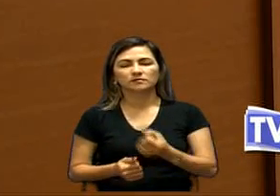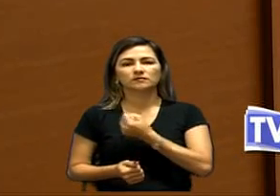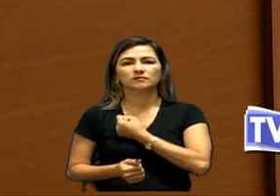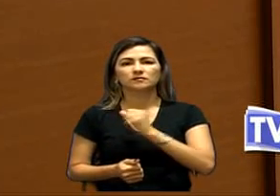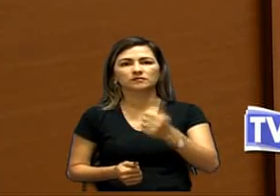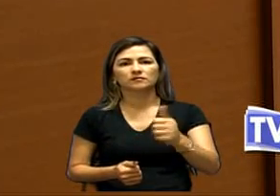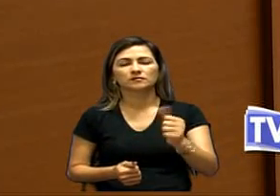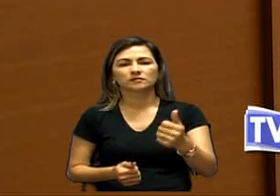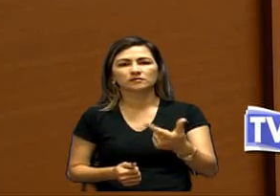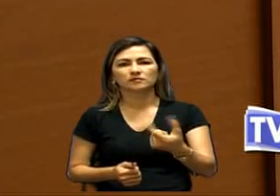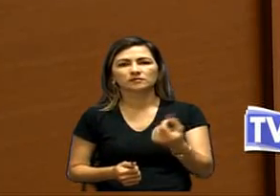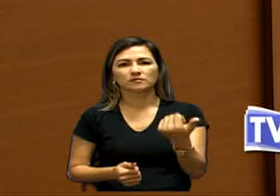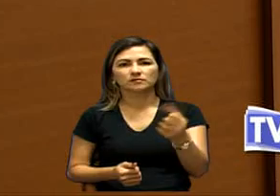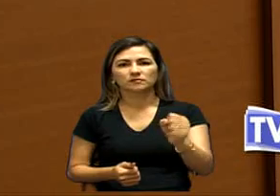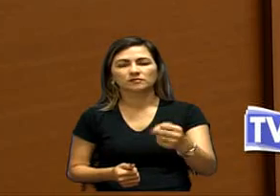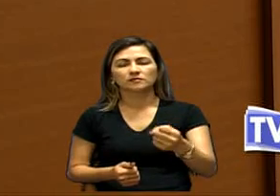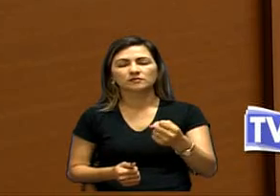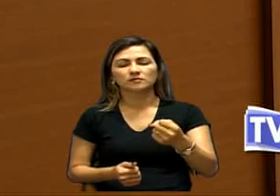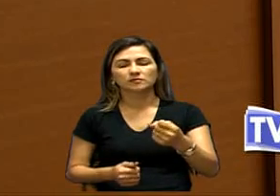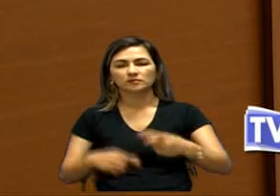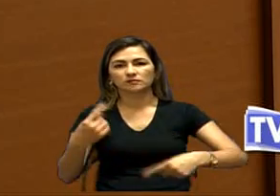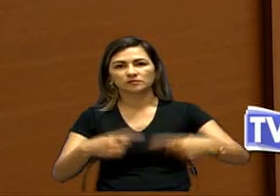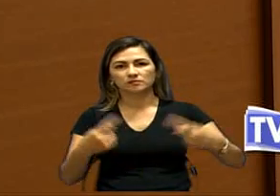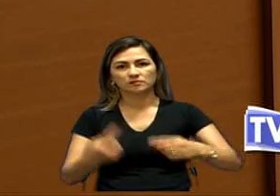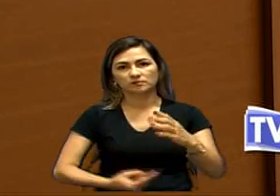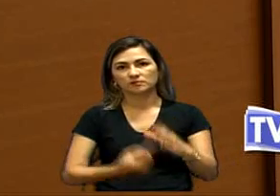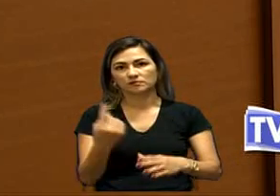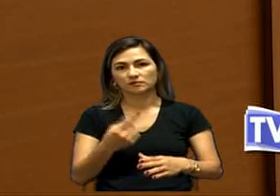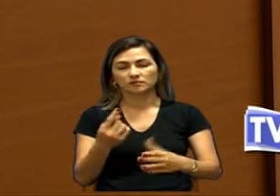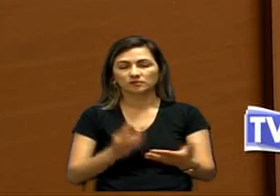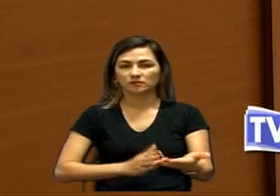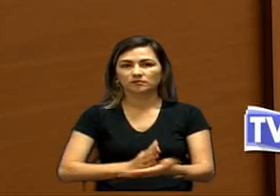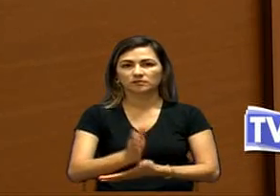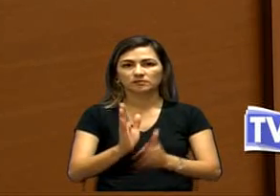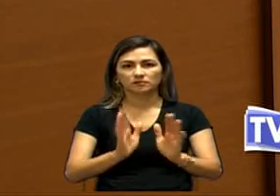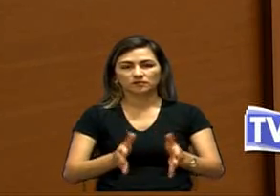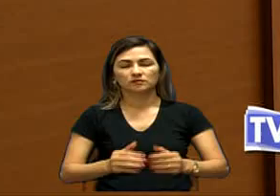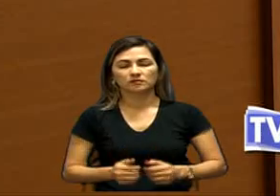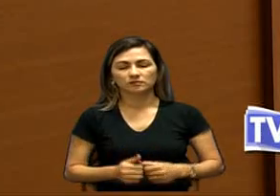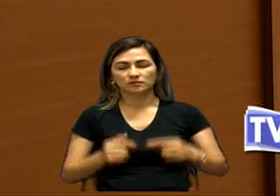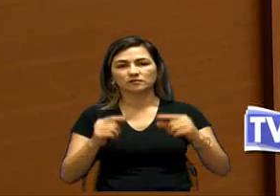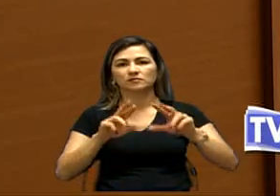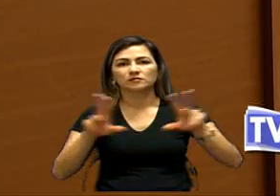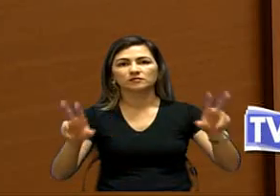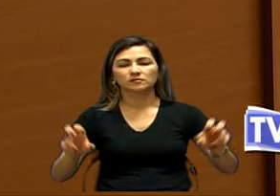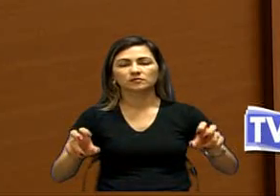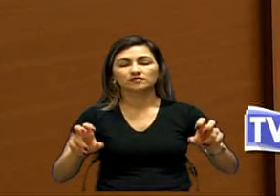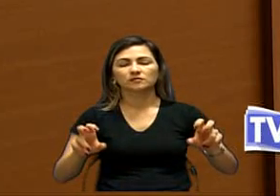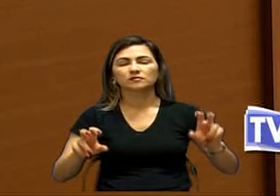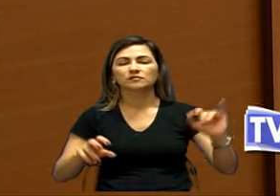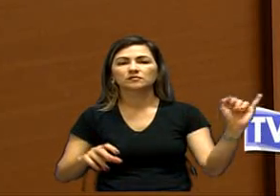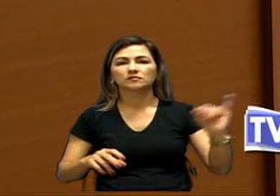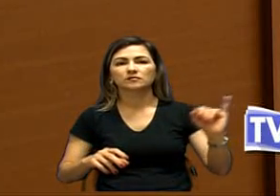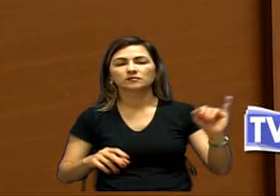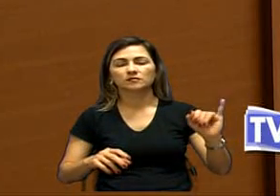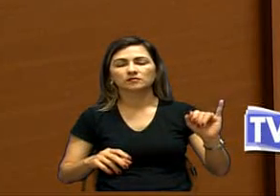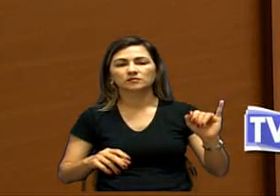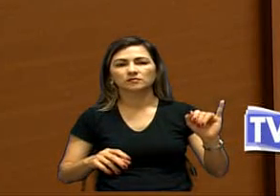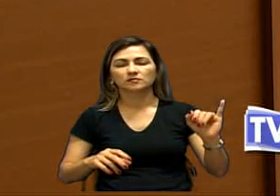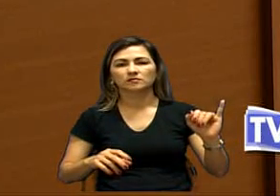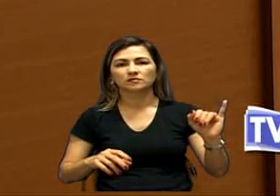11/2018, já foi aprovado em primeira, sobre a lei orgânica e isenção de imposto de... Vai falar? Em